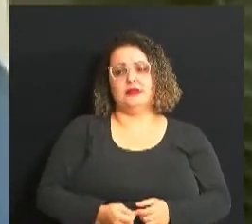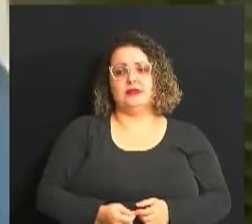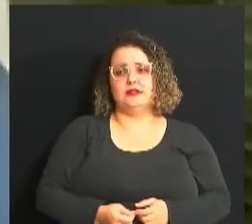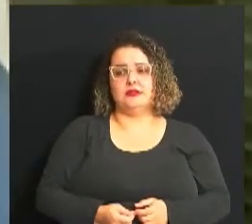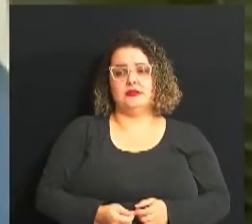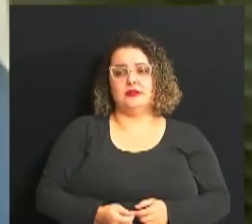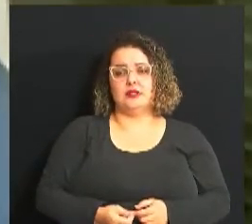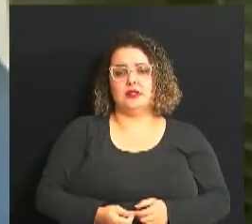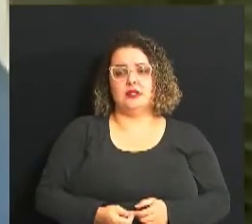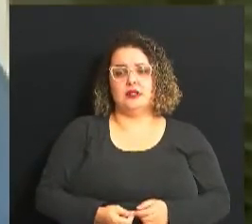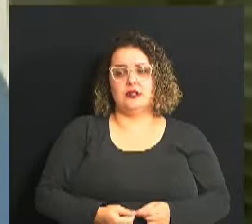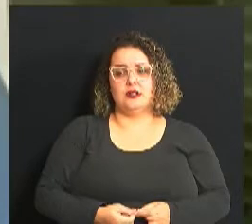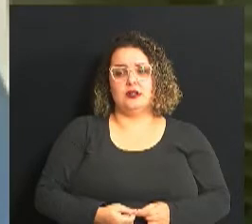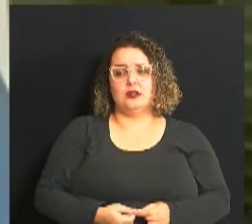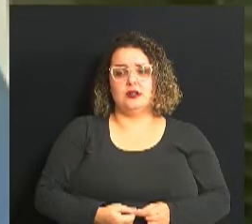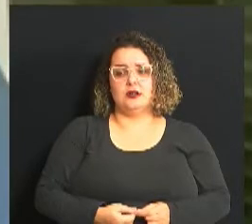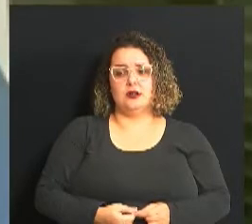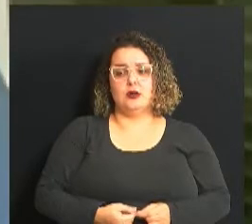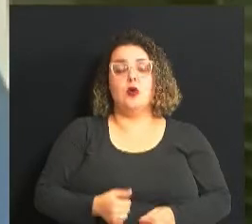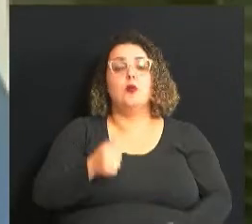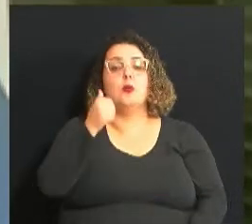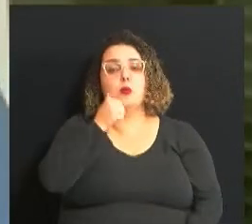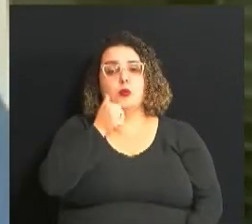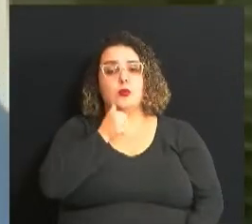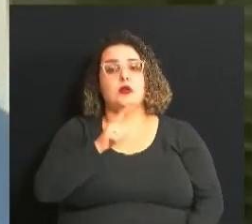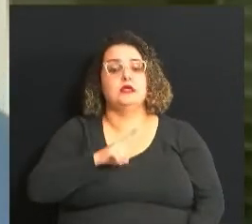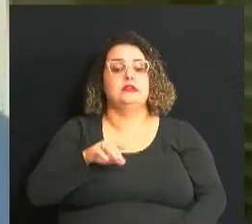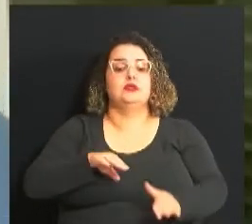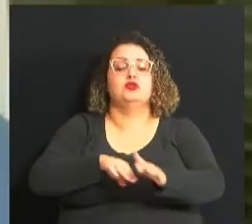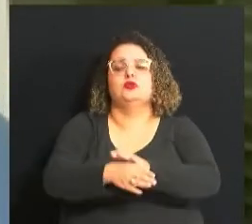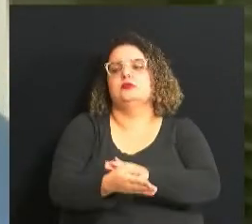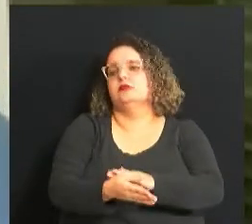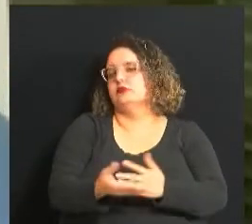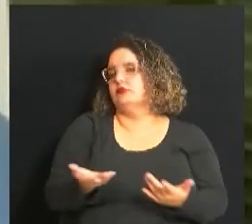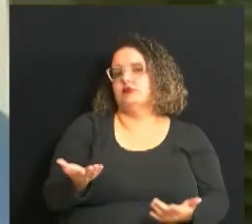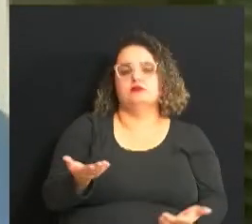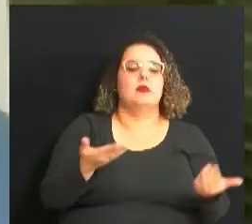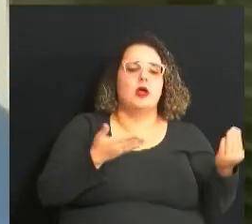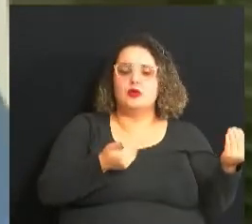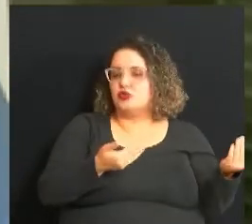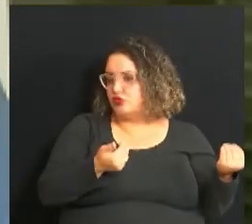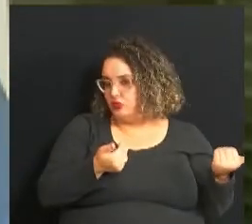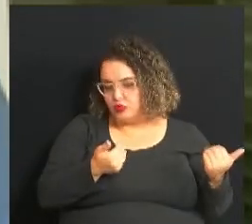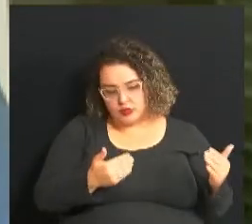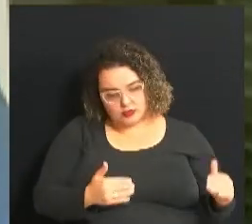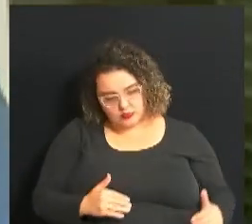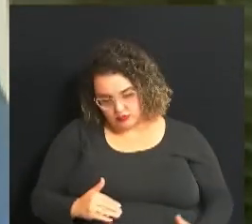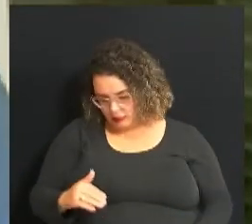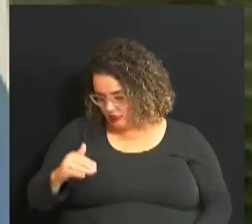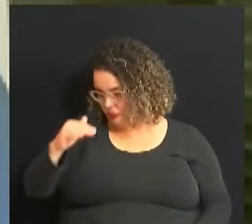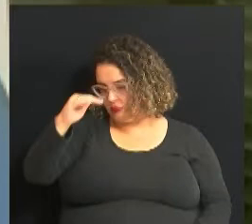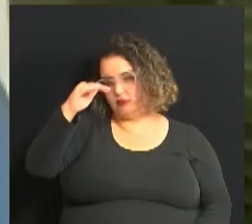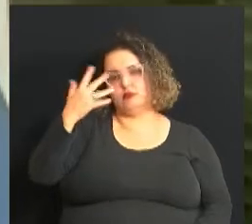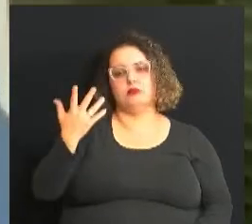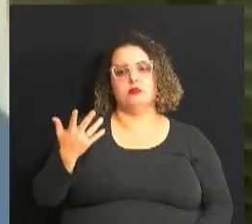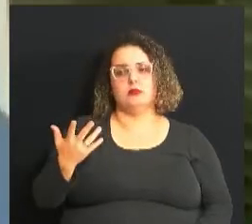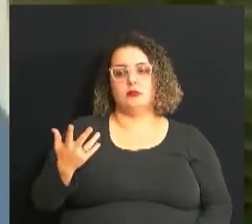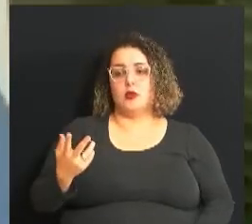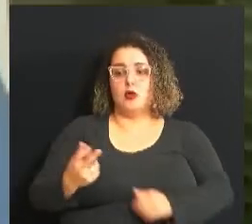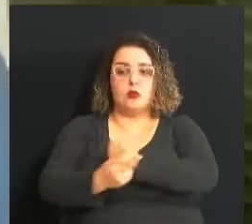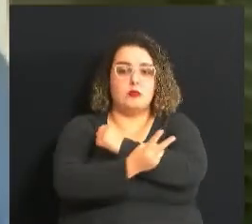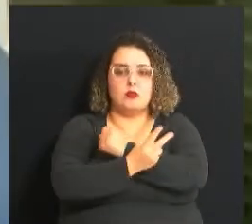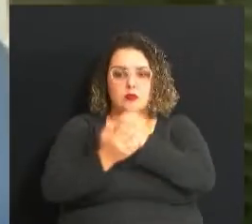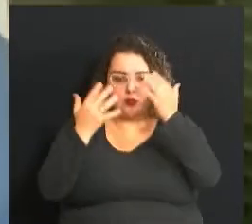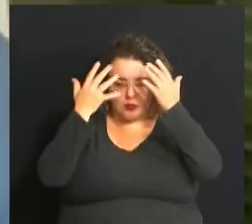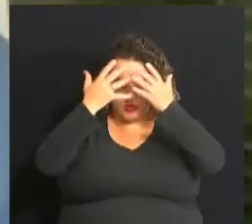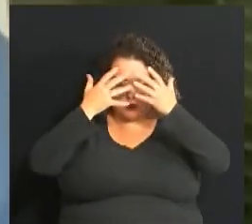elas têm o costume, desde da juventude, de ter proteção, por exemplo, para o rosto, né?